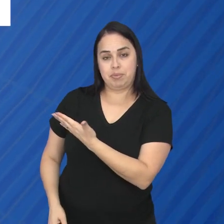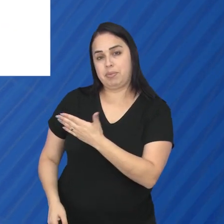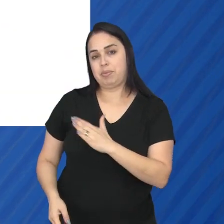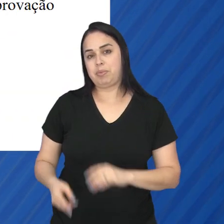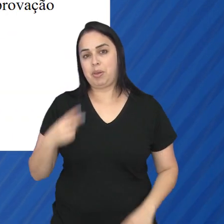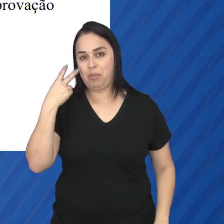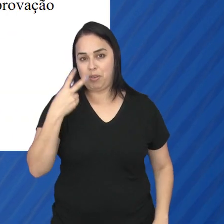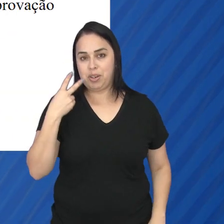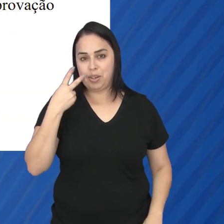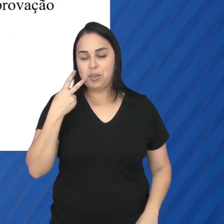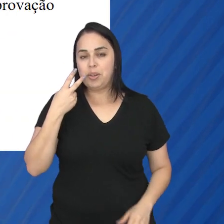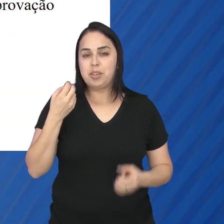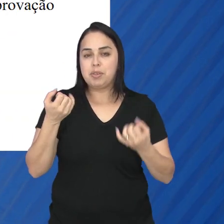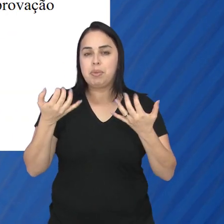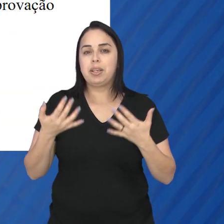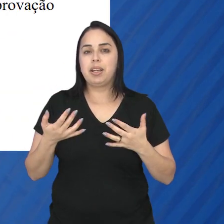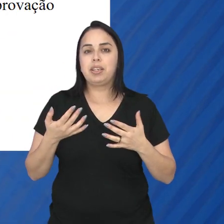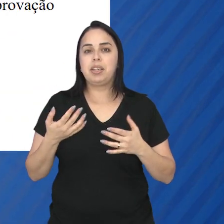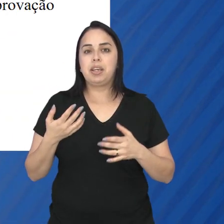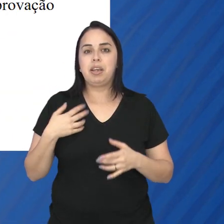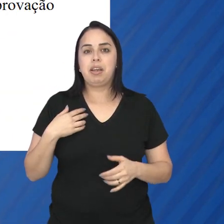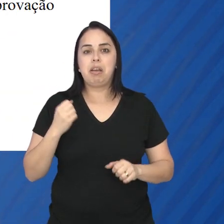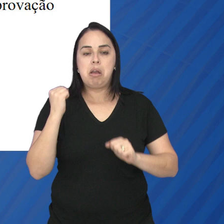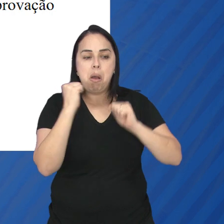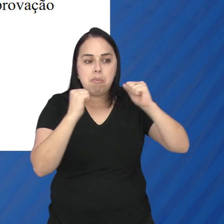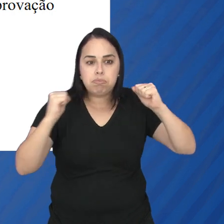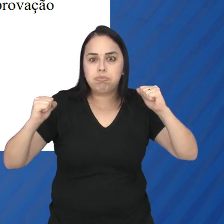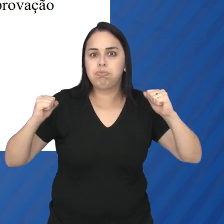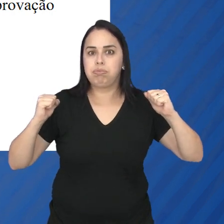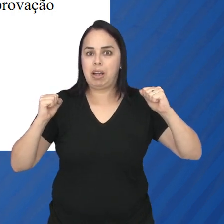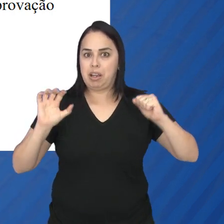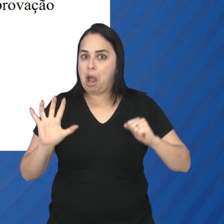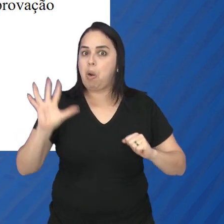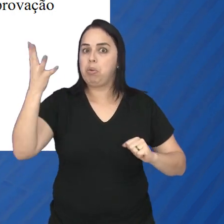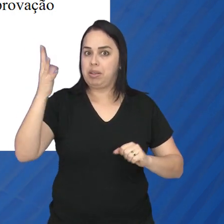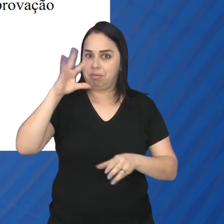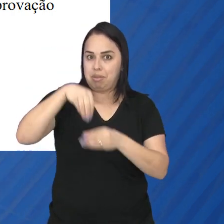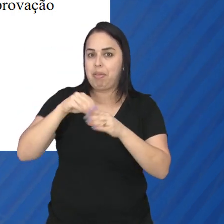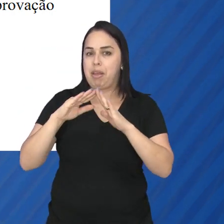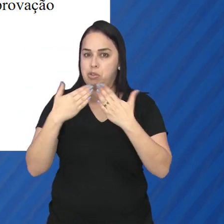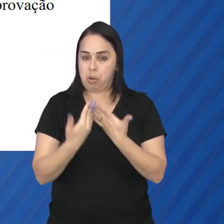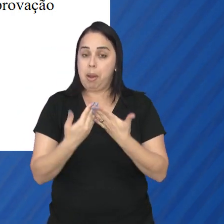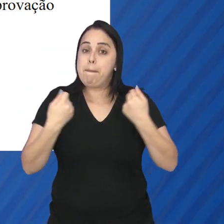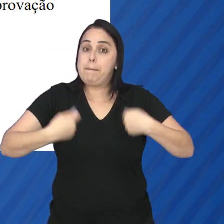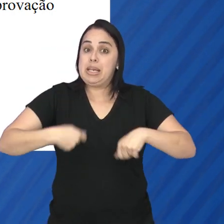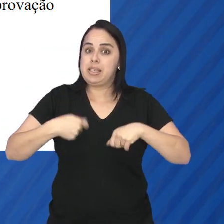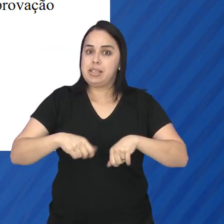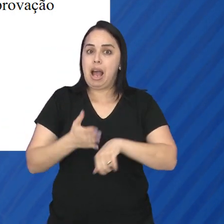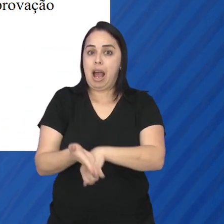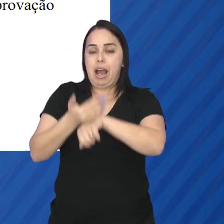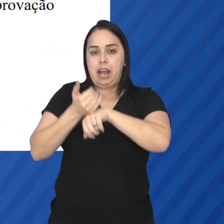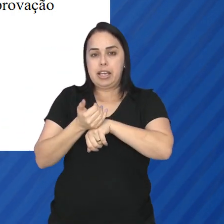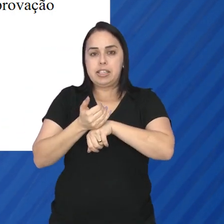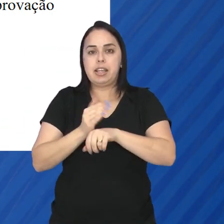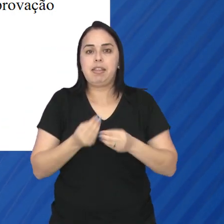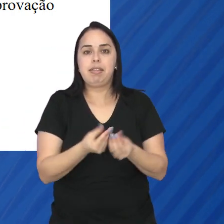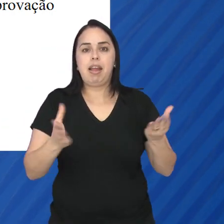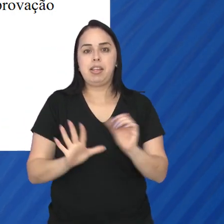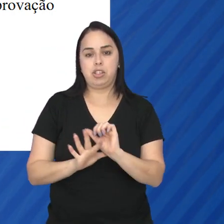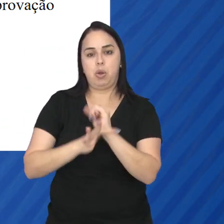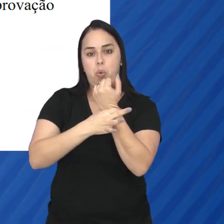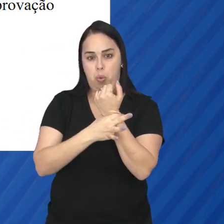projeto o vereador afirma que em função da onda de ameaças e ataques à escolas é preciso garantir a segurança das Crianças